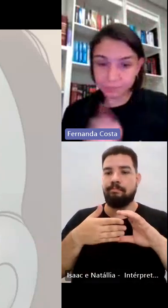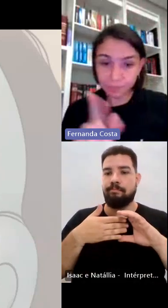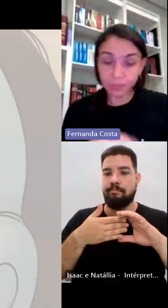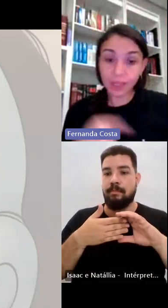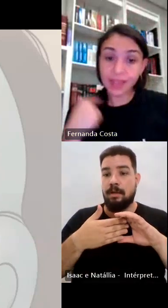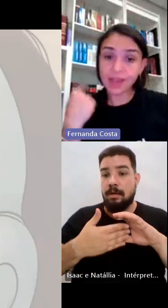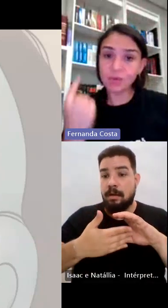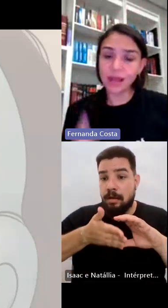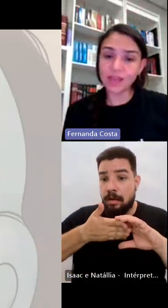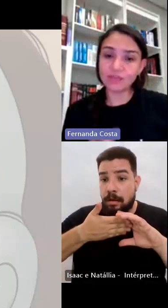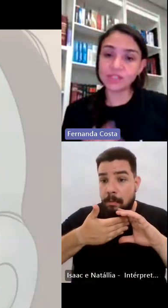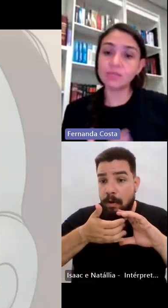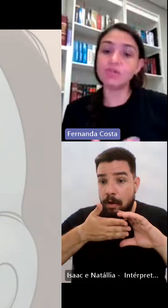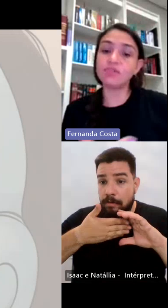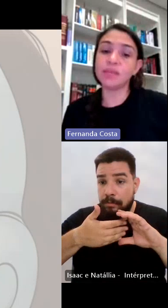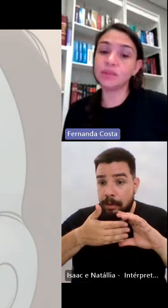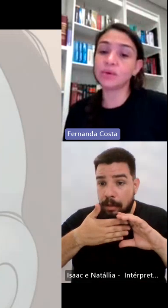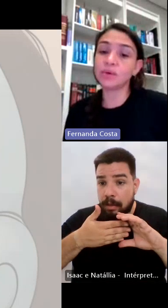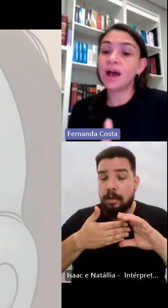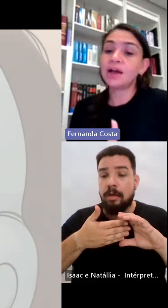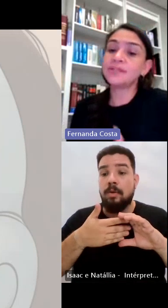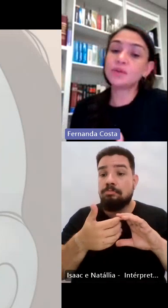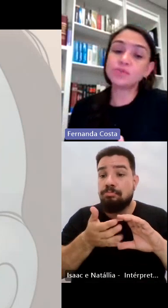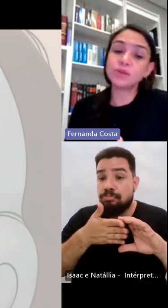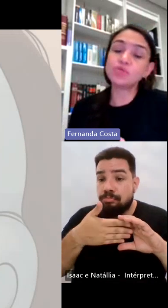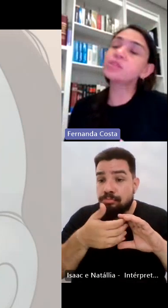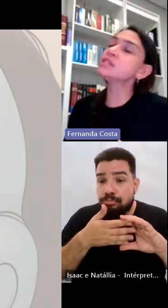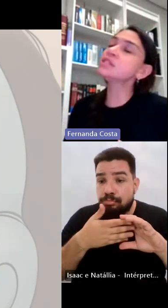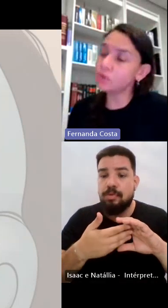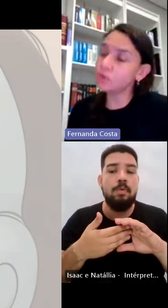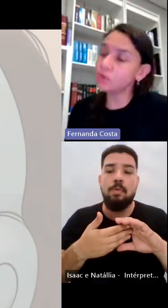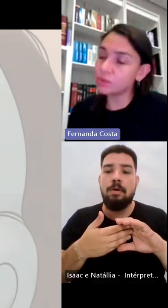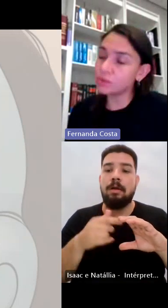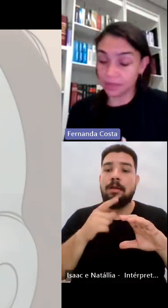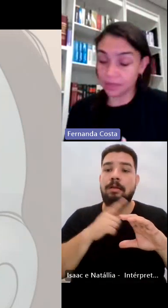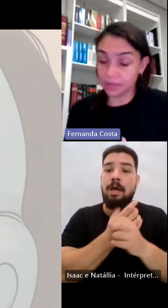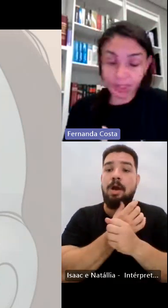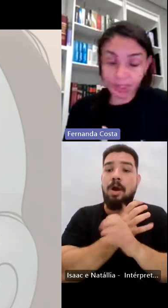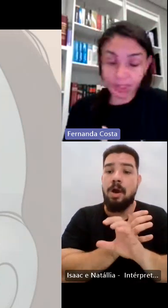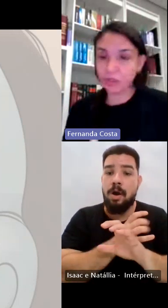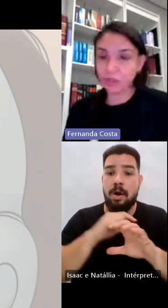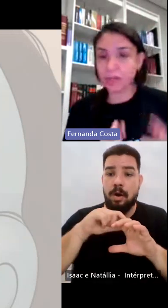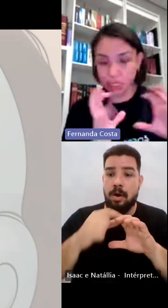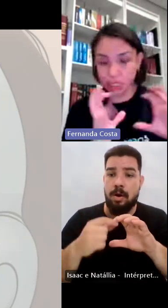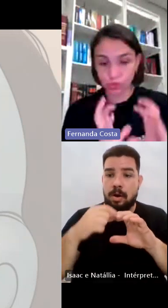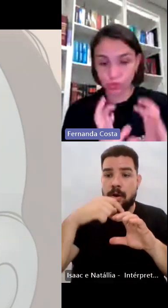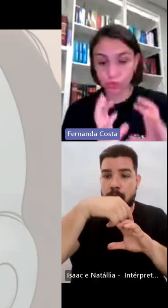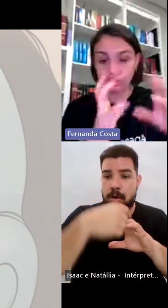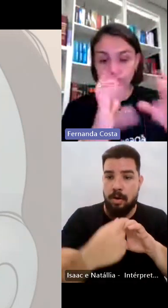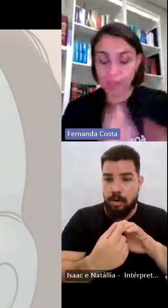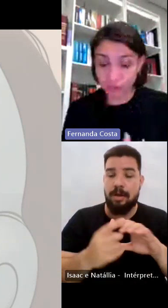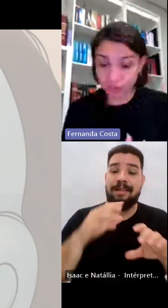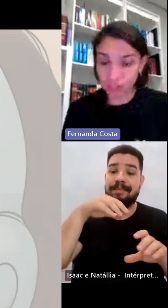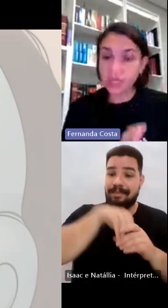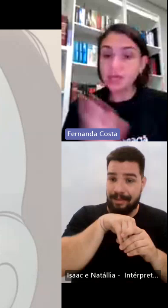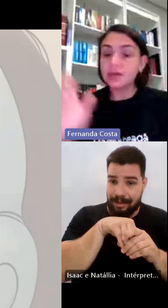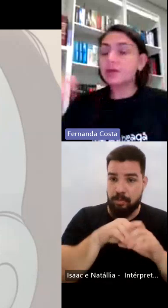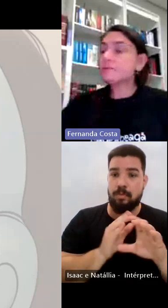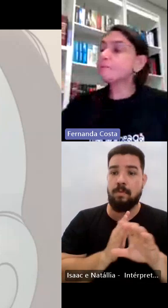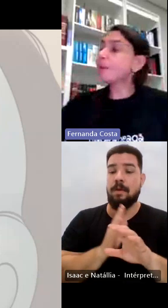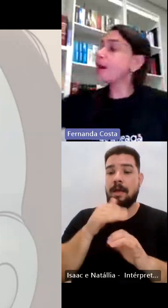movimenta, eu levo esse movimento até os meus ossículos, ainda dentro da minha estrutura